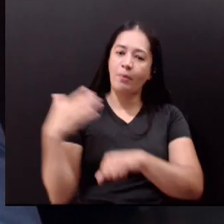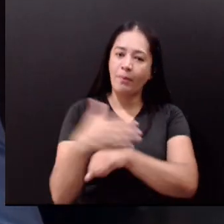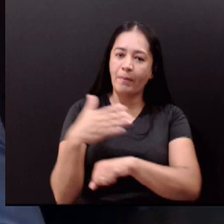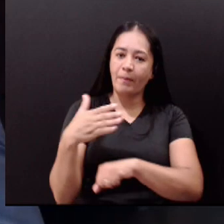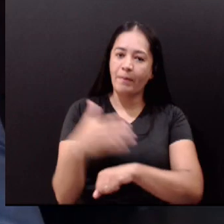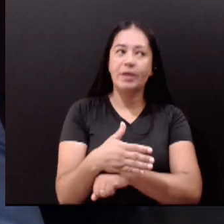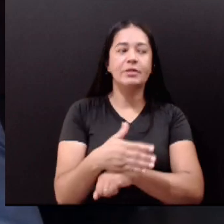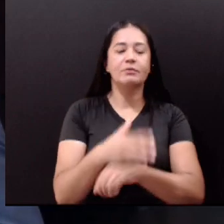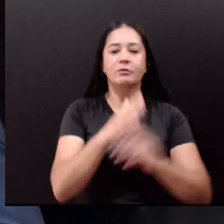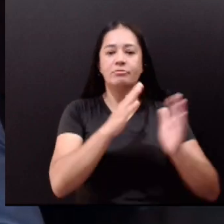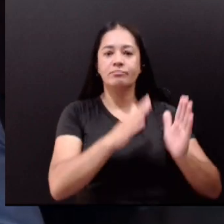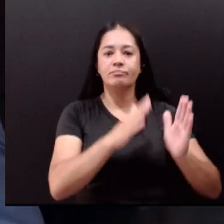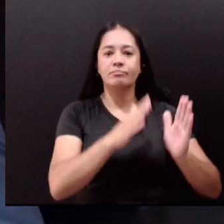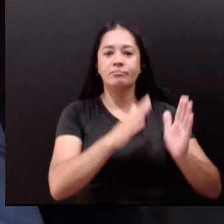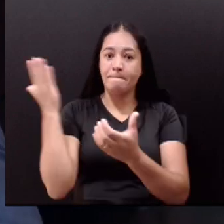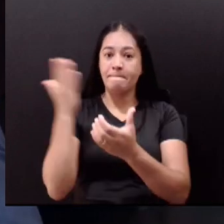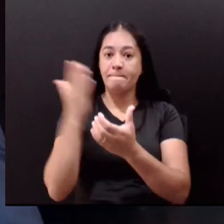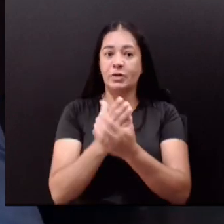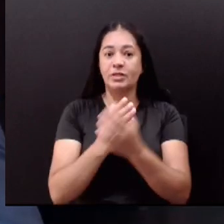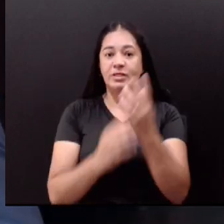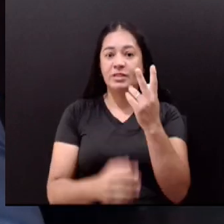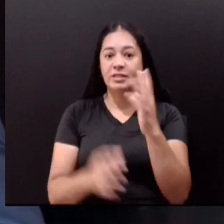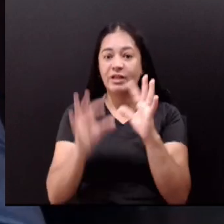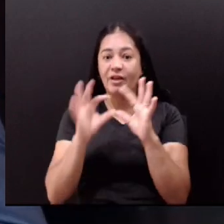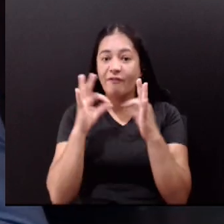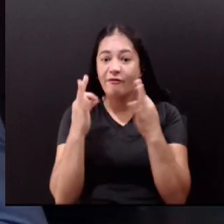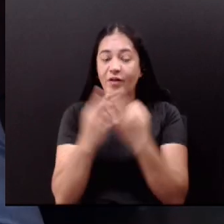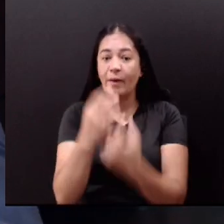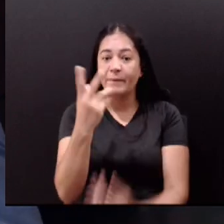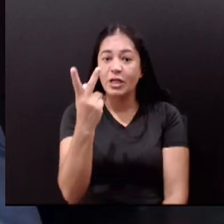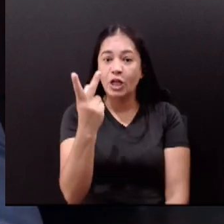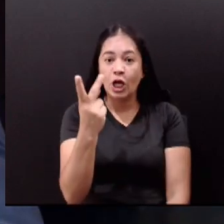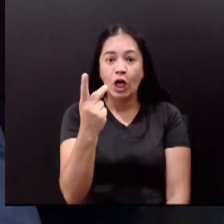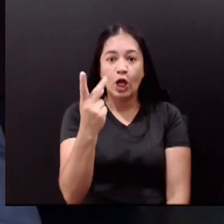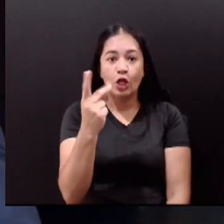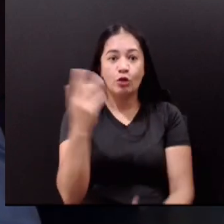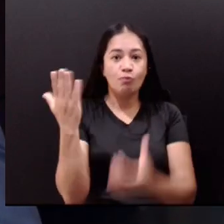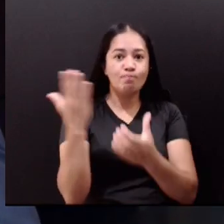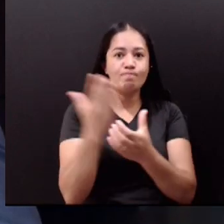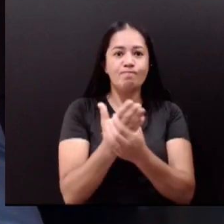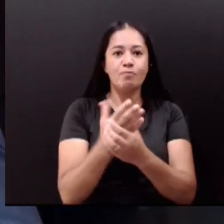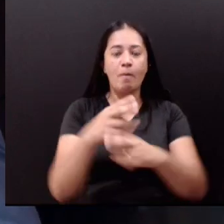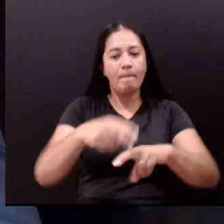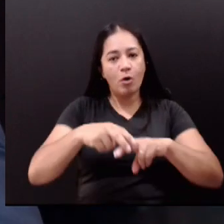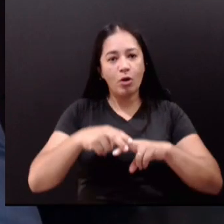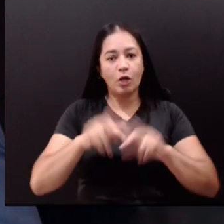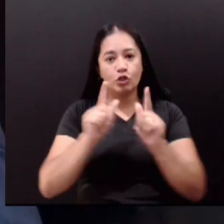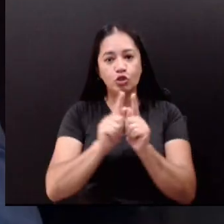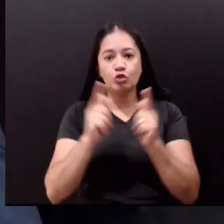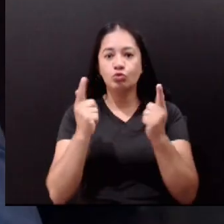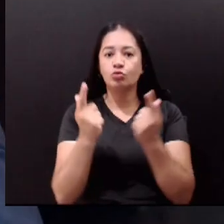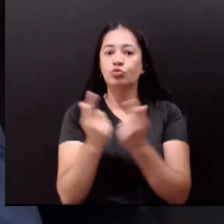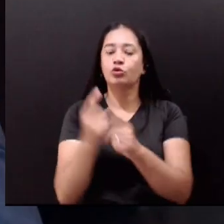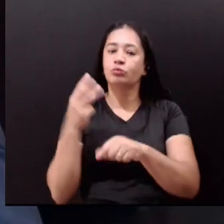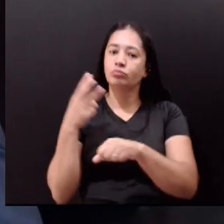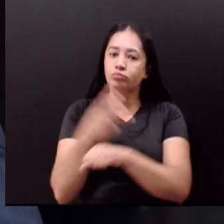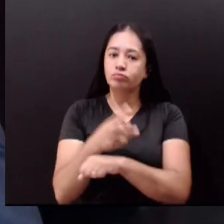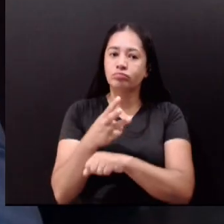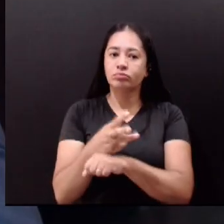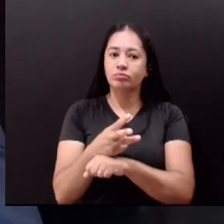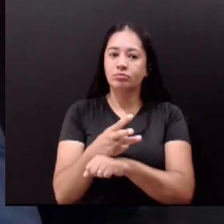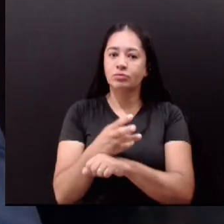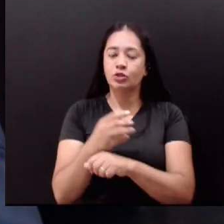onde 12 famílias foram processadas por conta de um grupo de WhatsApp que circulava entre alunos de uma